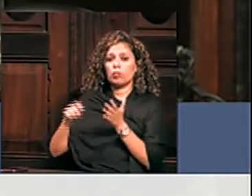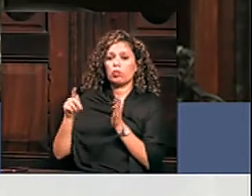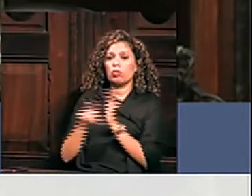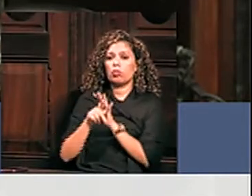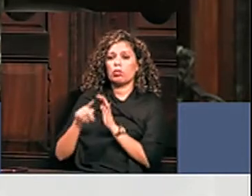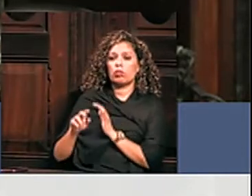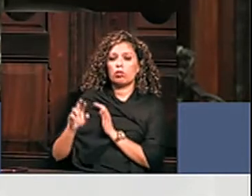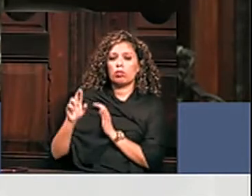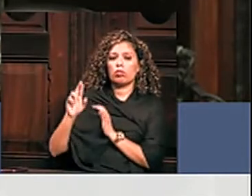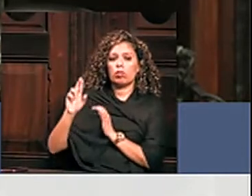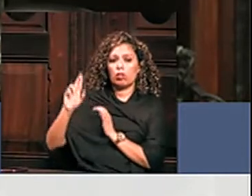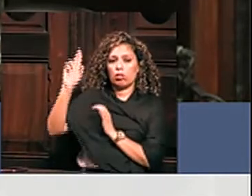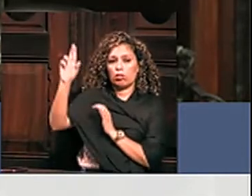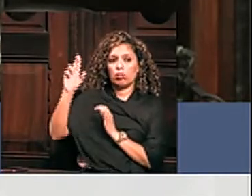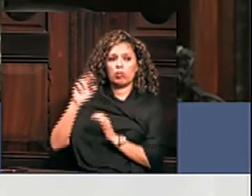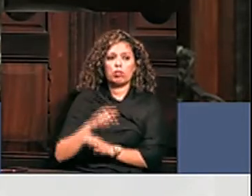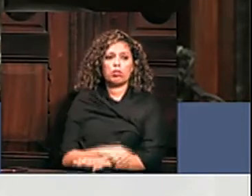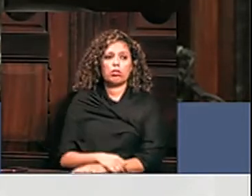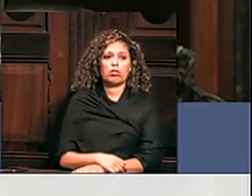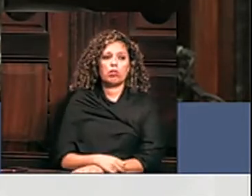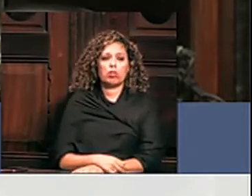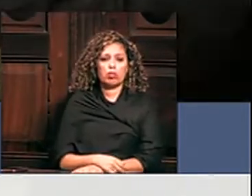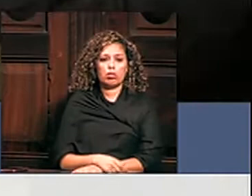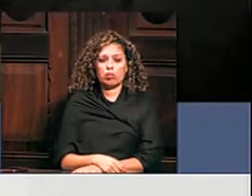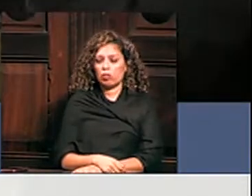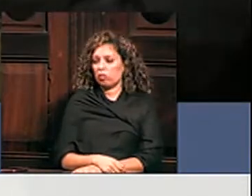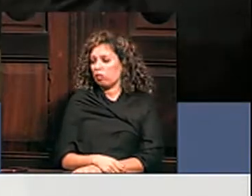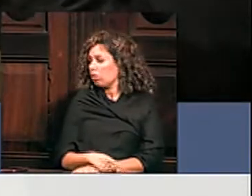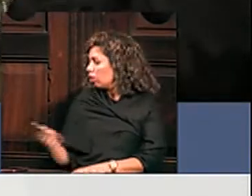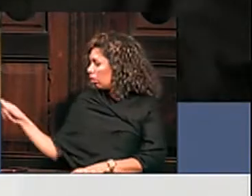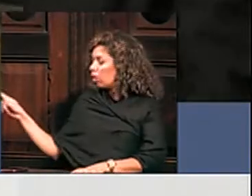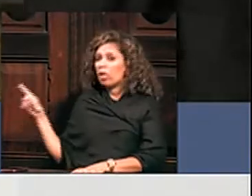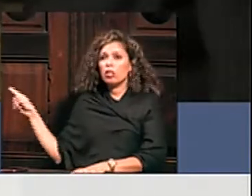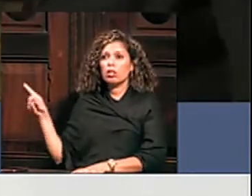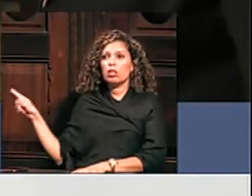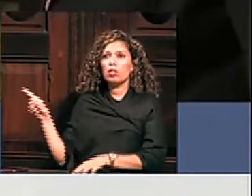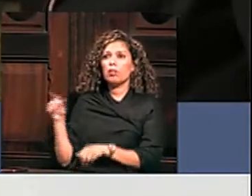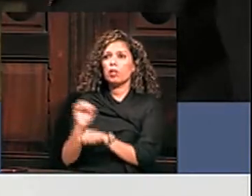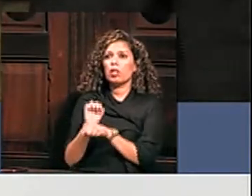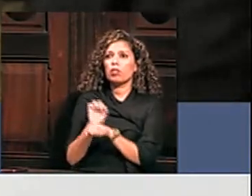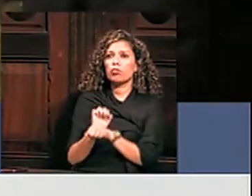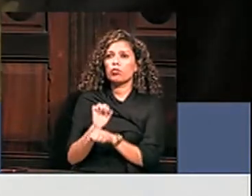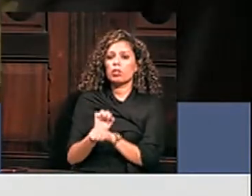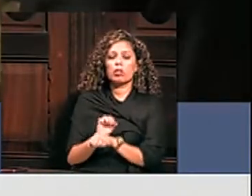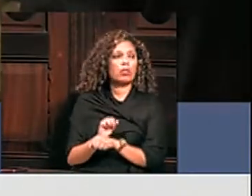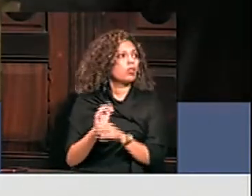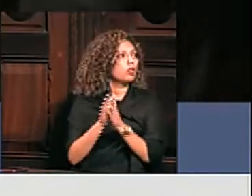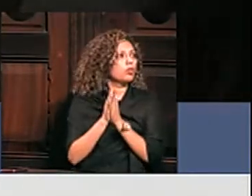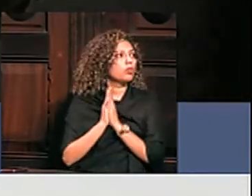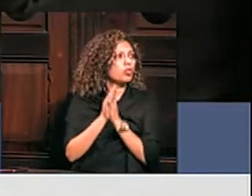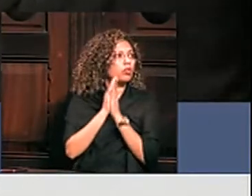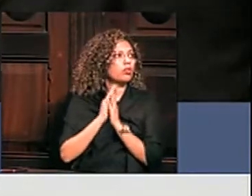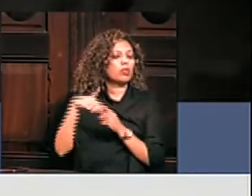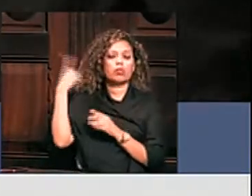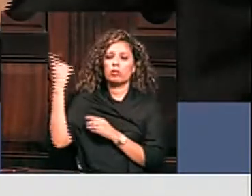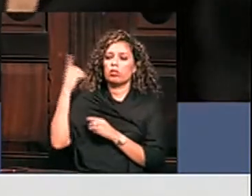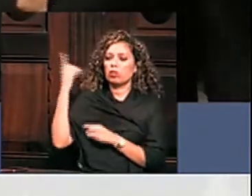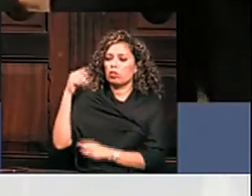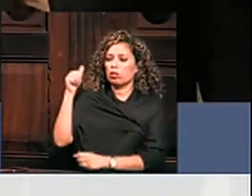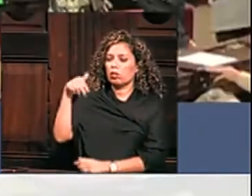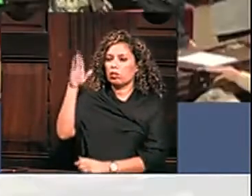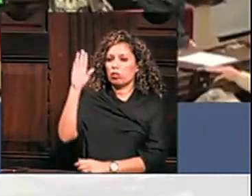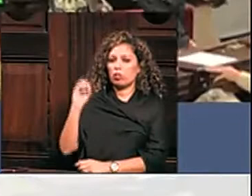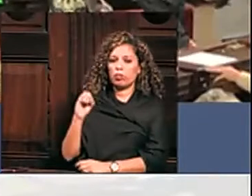eu sei. Nós demos autoria a todo mundo, ele está aqui. Tá. Deputado Paulo... A prova a gente não remete para o governo, mas sem